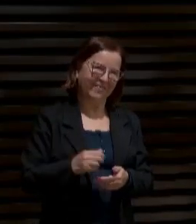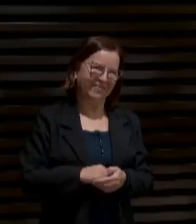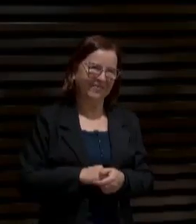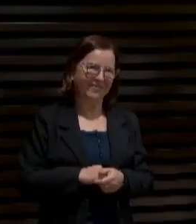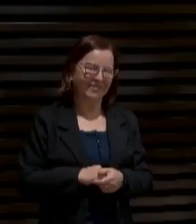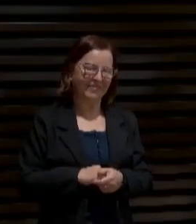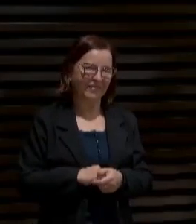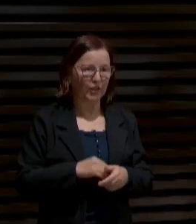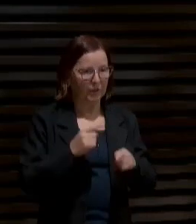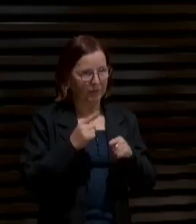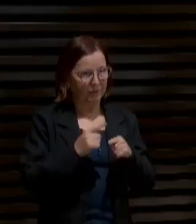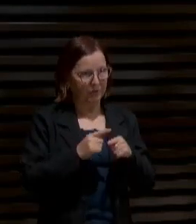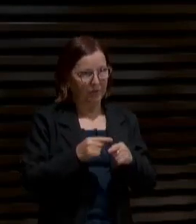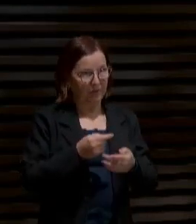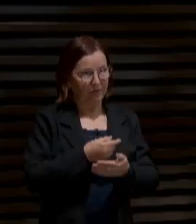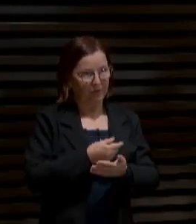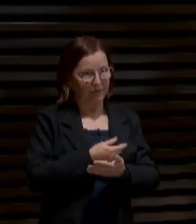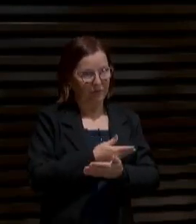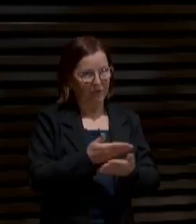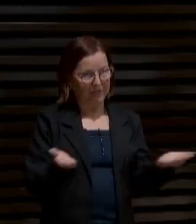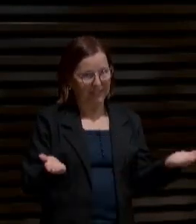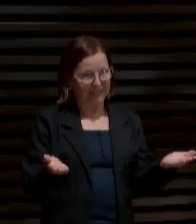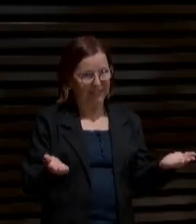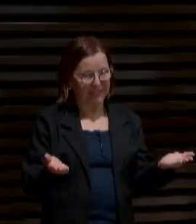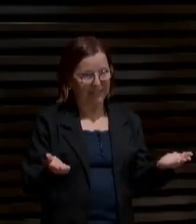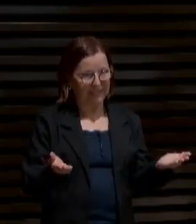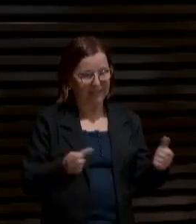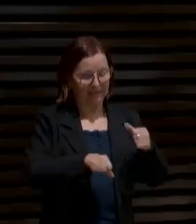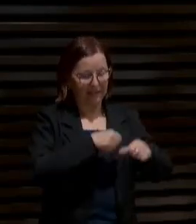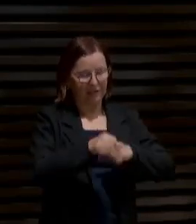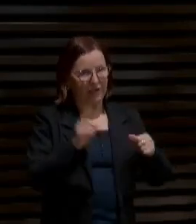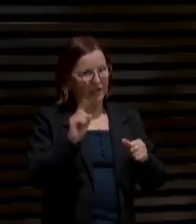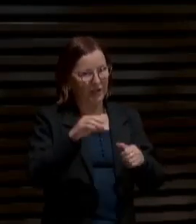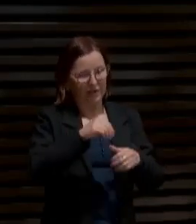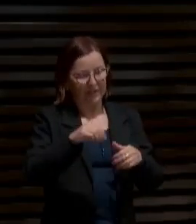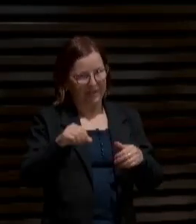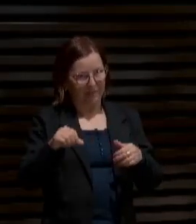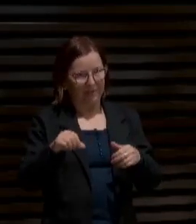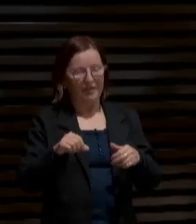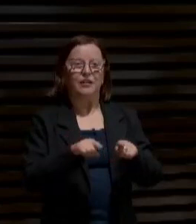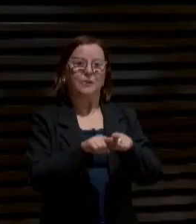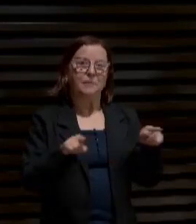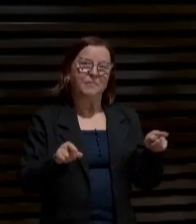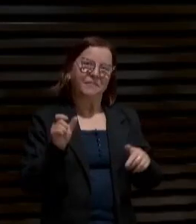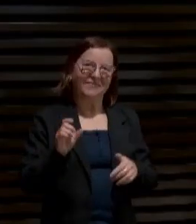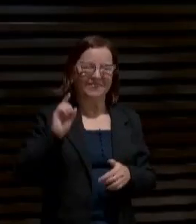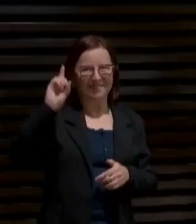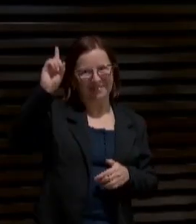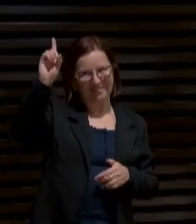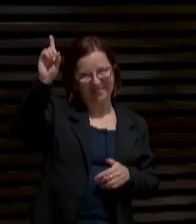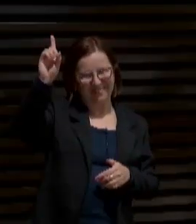porque vocês foram regenerados não de semente corruptível mais de semente